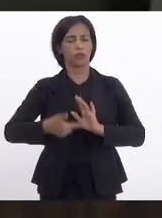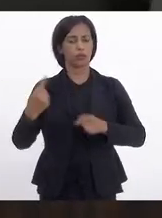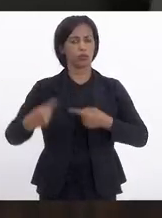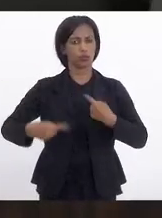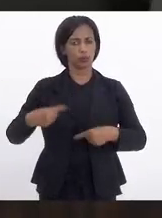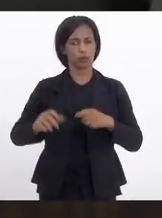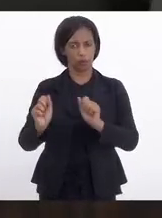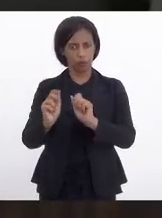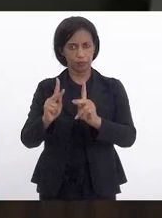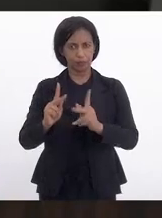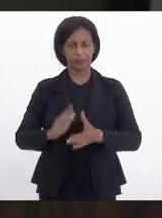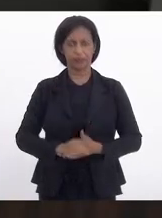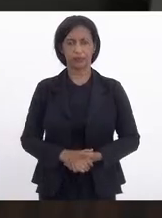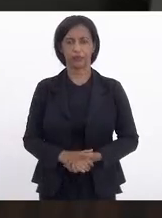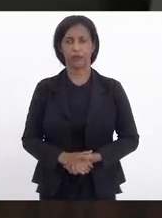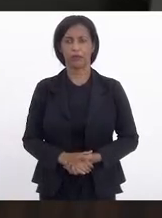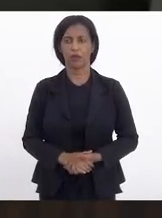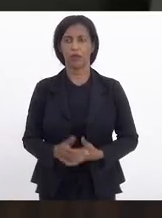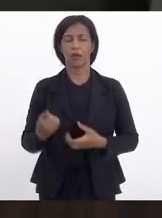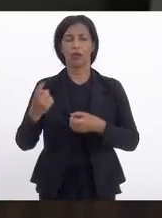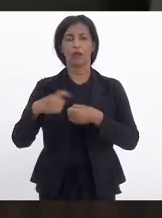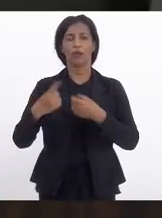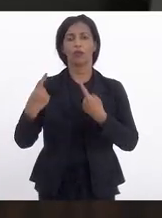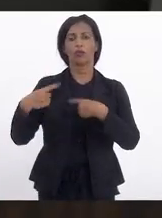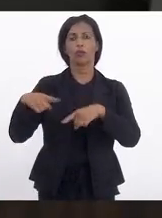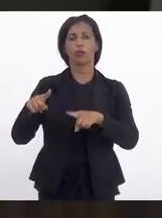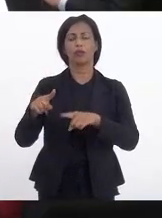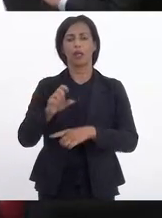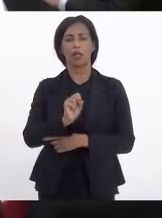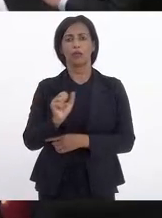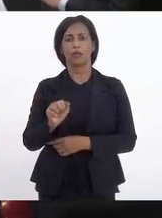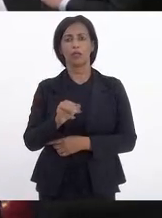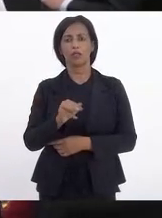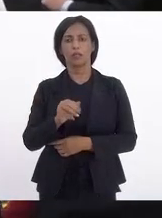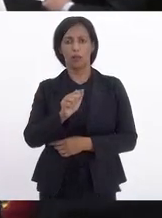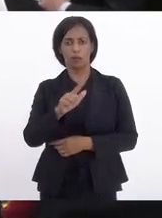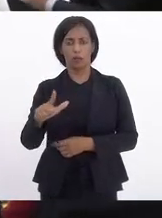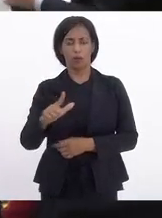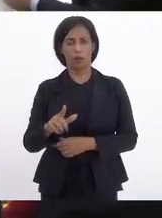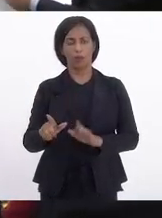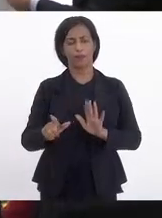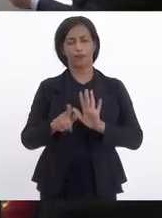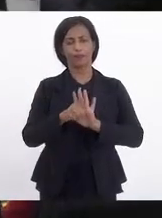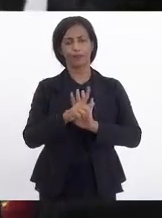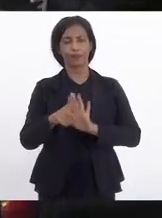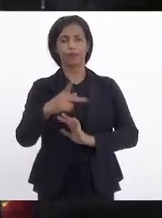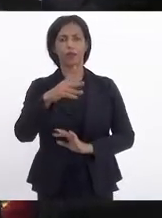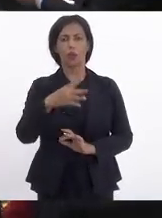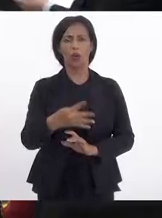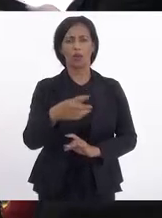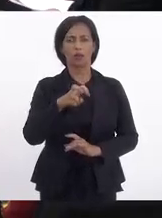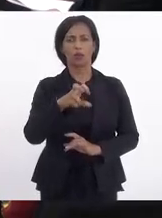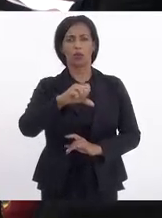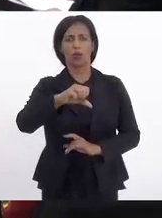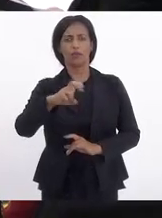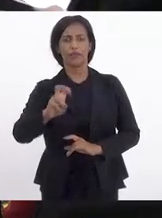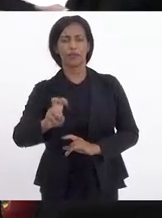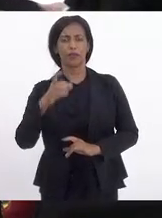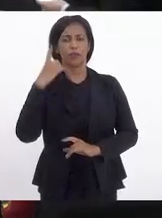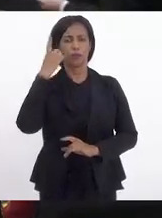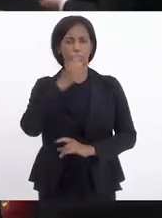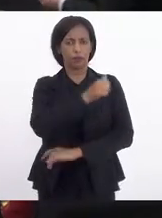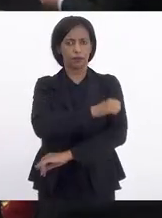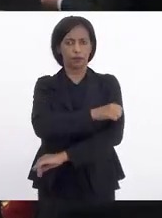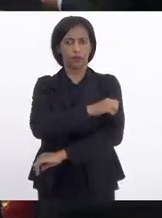Tá ok voto contrário Deputado Samuel Malafaia projeto de lei 4695 de 21 de altura deputados